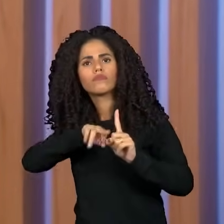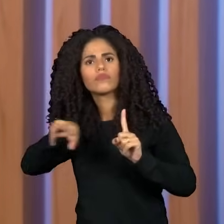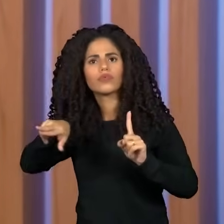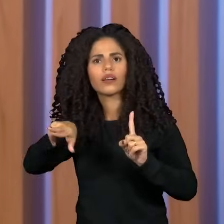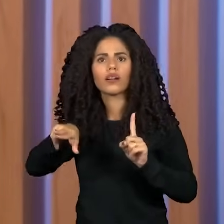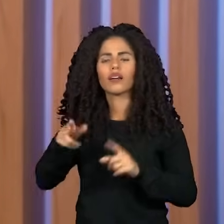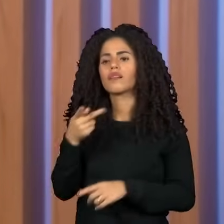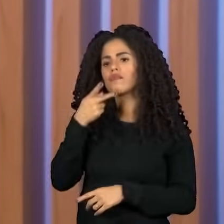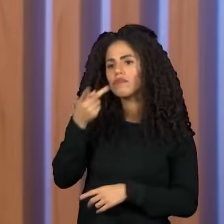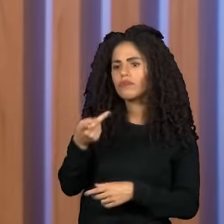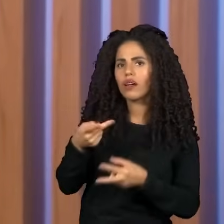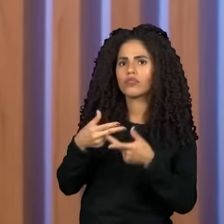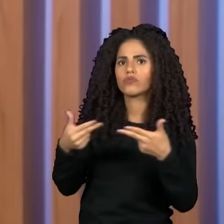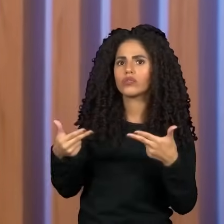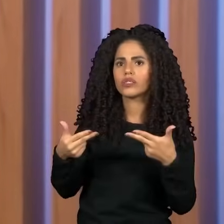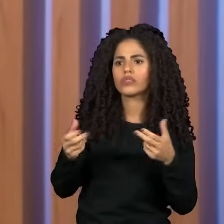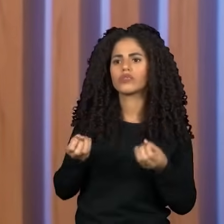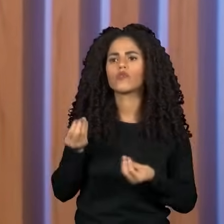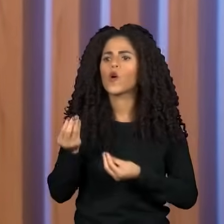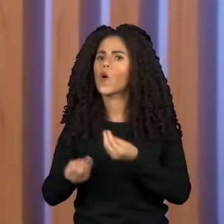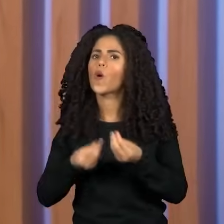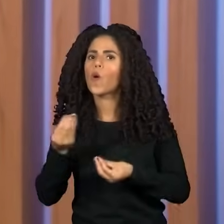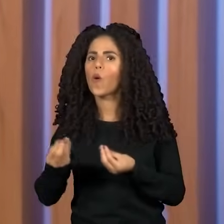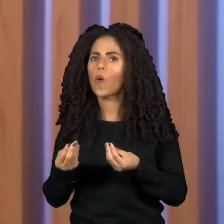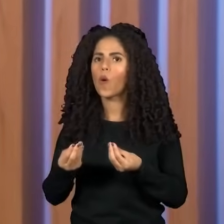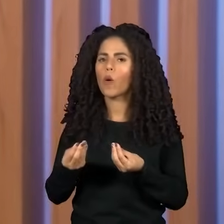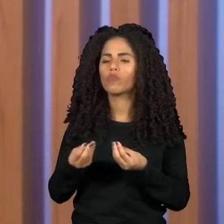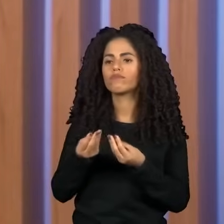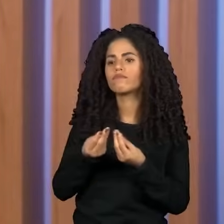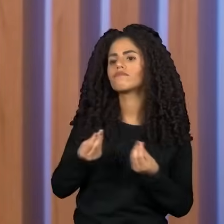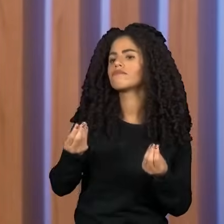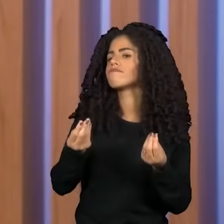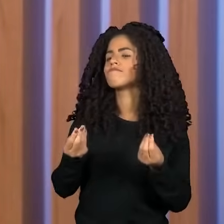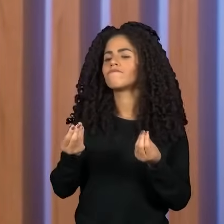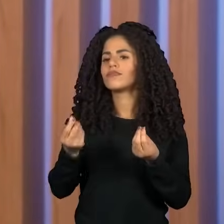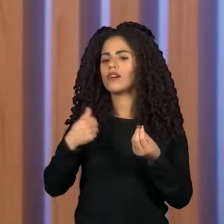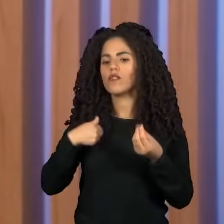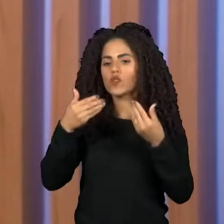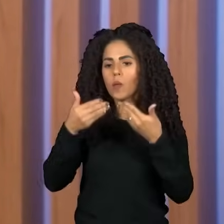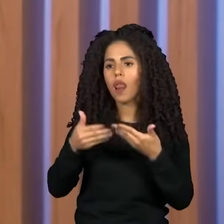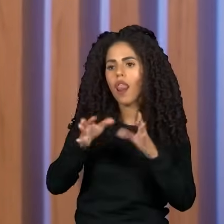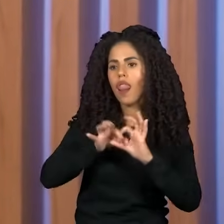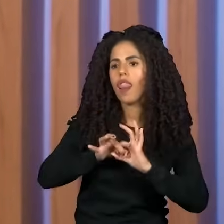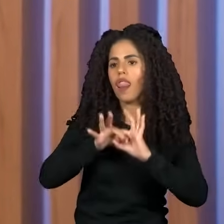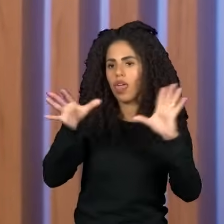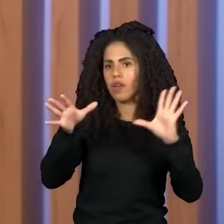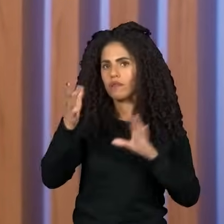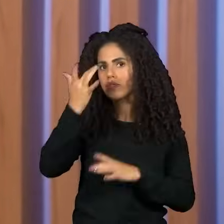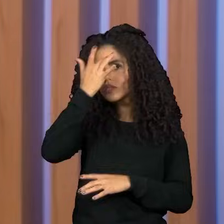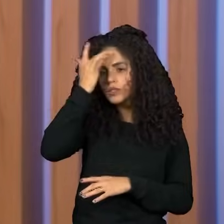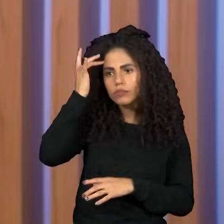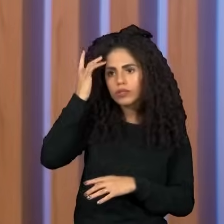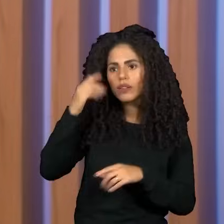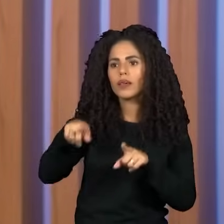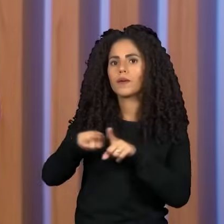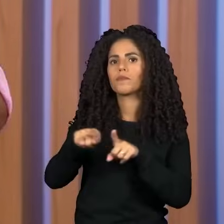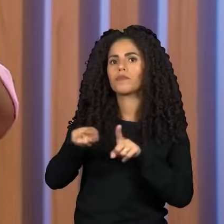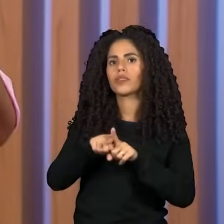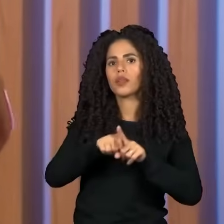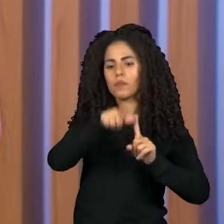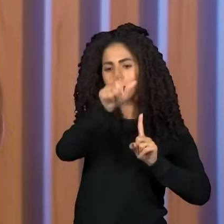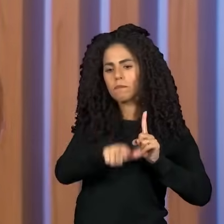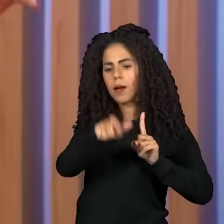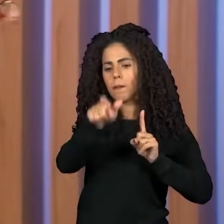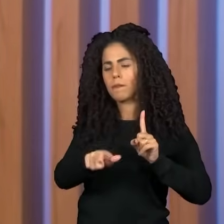né, de poliamor, outra hora fala de não monogamia. Acho que o termo não monogamia está ganhando mais espaço, mas é bom pensar que poliamor diz respeito a